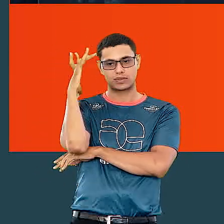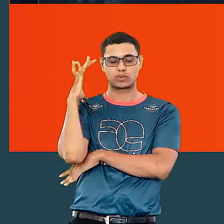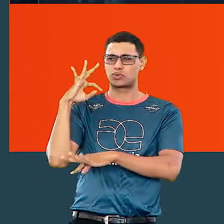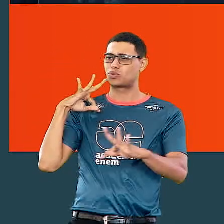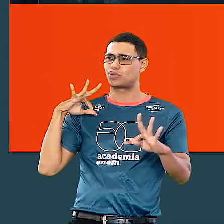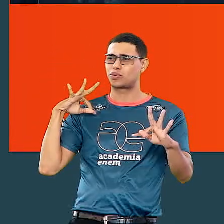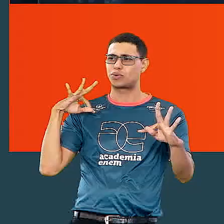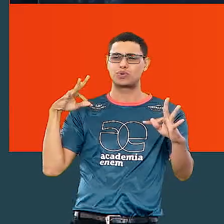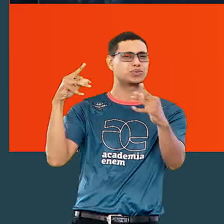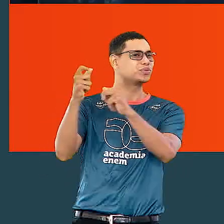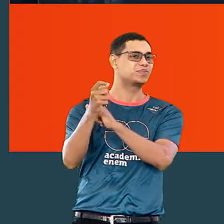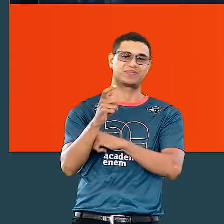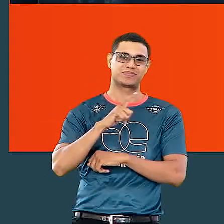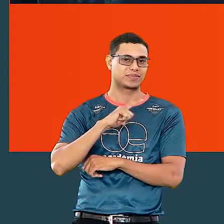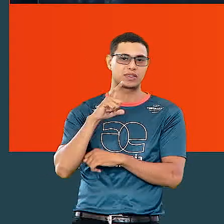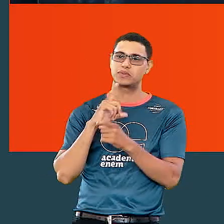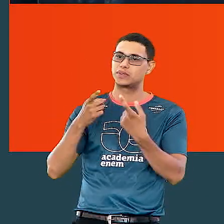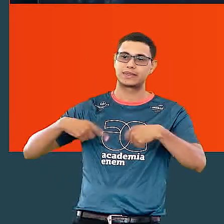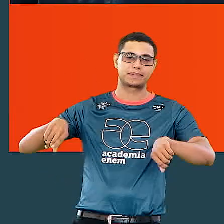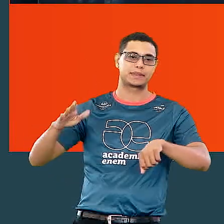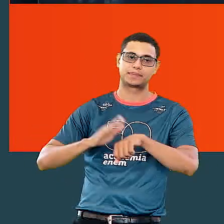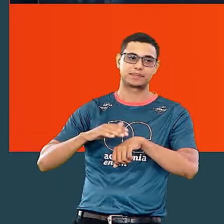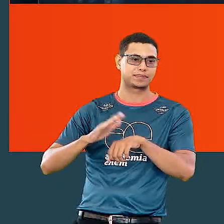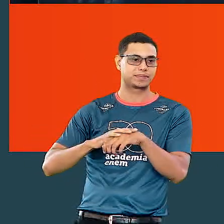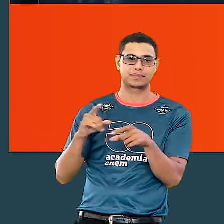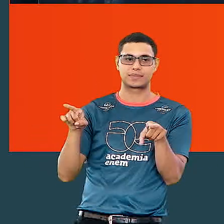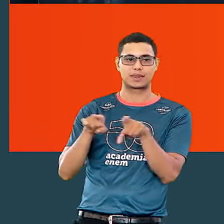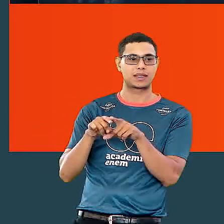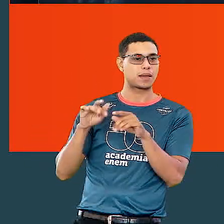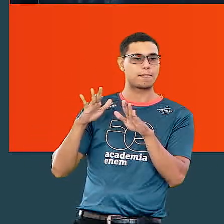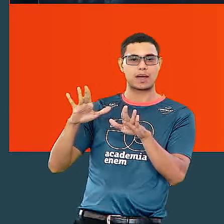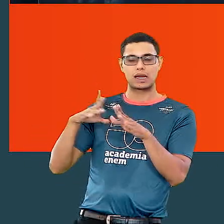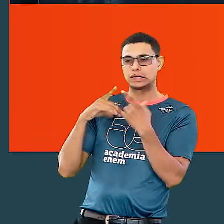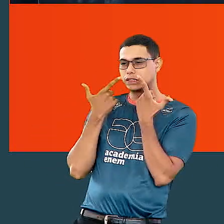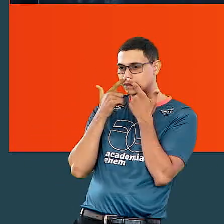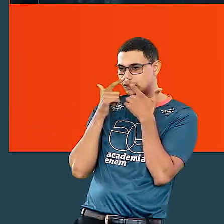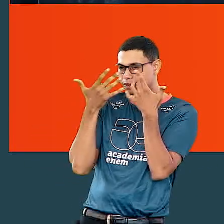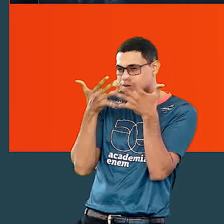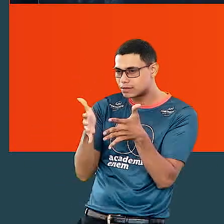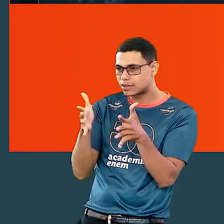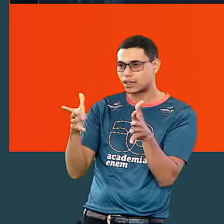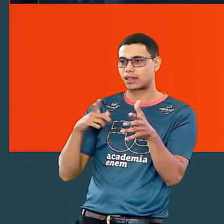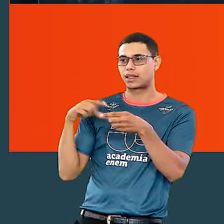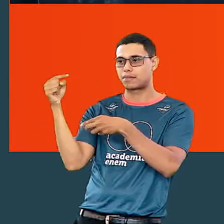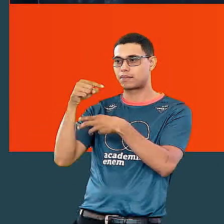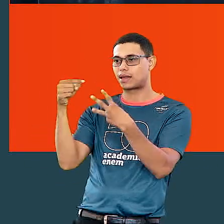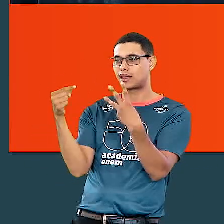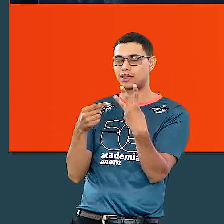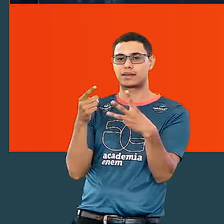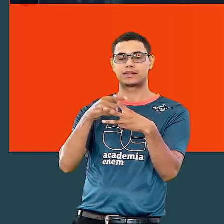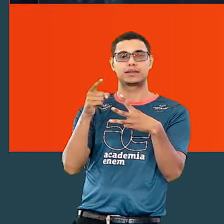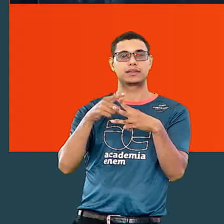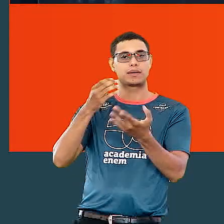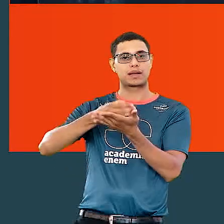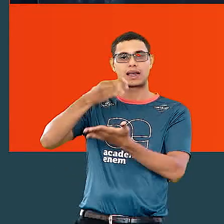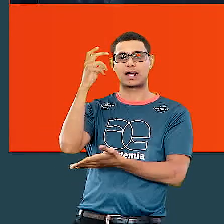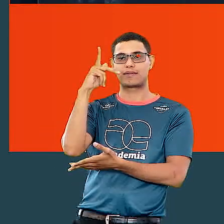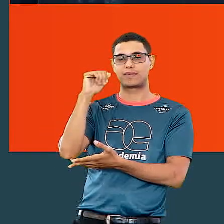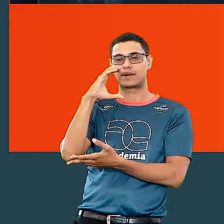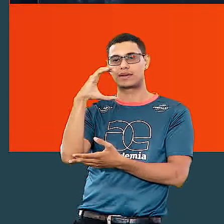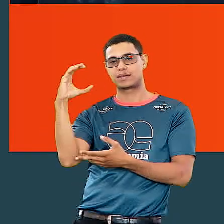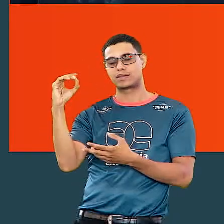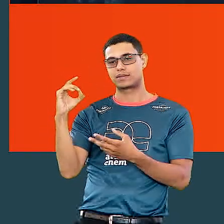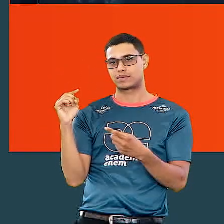Eu sei, Jova. Eu sei que vocês fazem isso e tal. Mas a minha cruzada contra 3 coisas segue muito forte. Garrafa da Paco. Eu